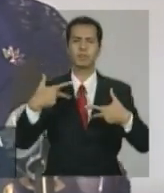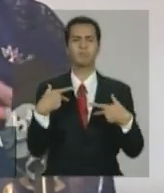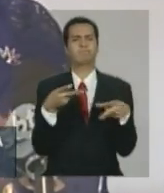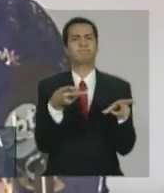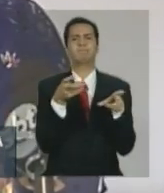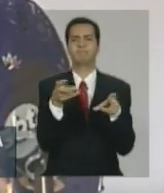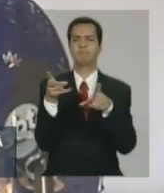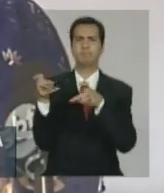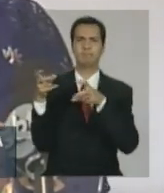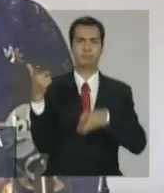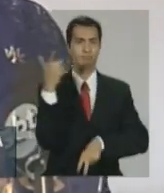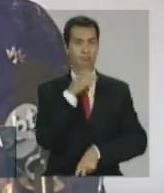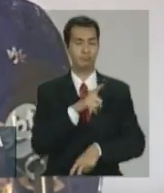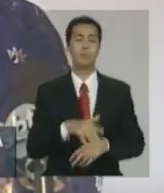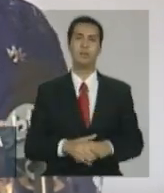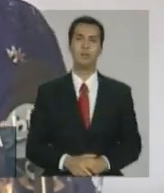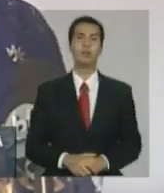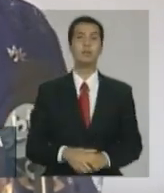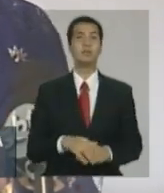sensibilizar em algumas discussões, porque